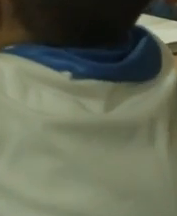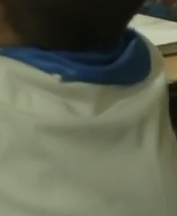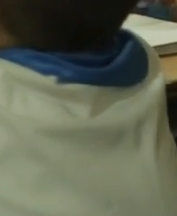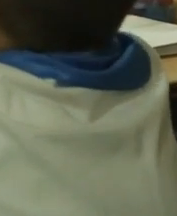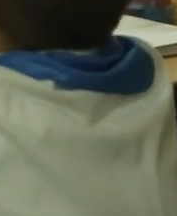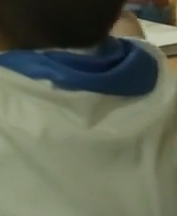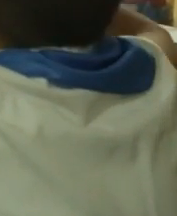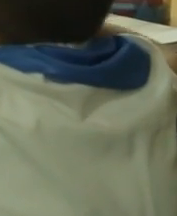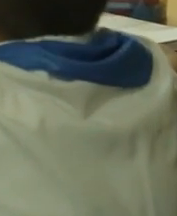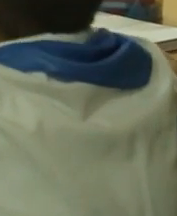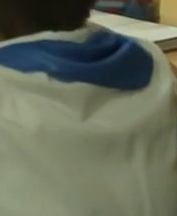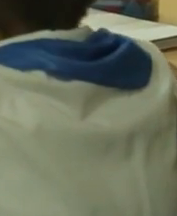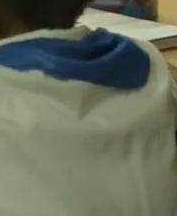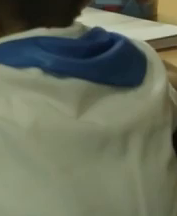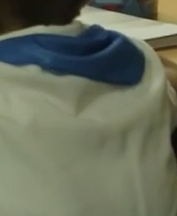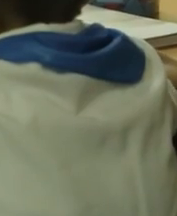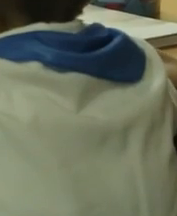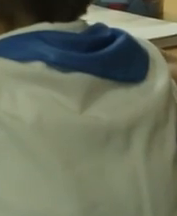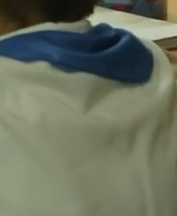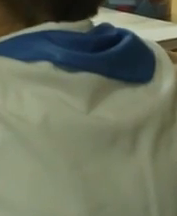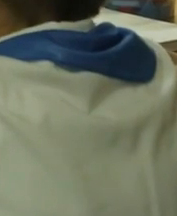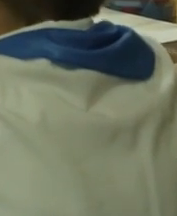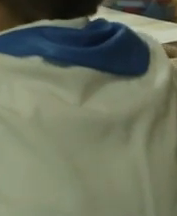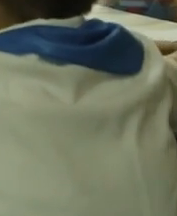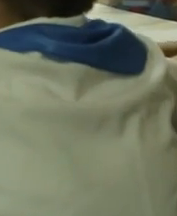está sentado à frente dela.